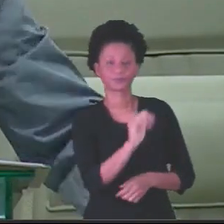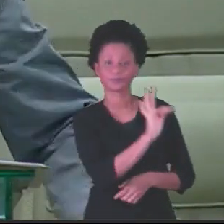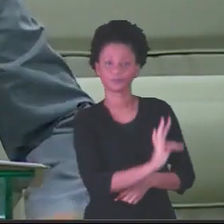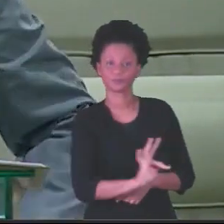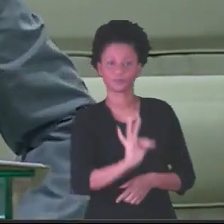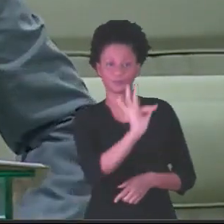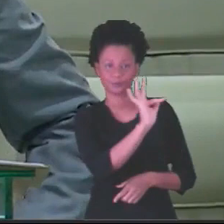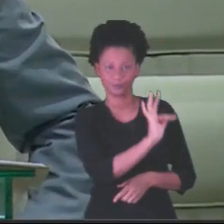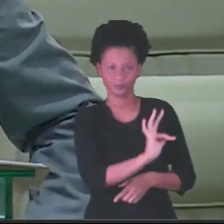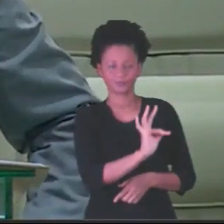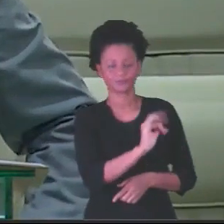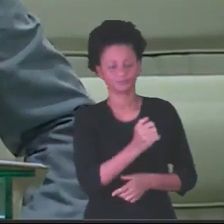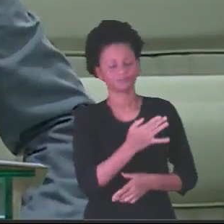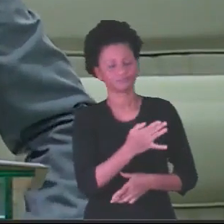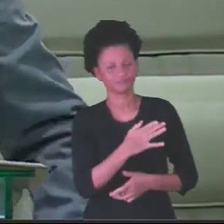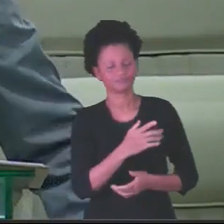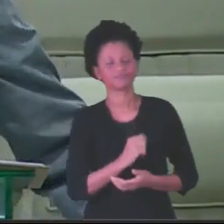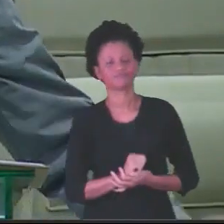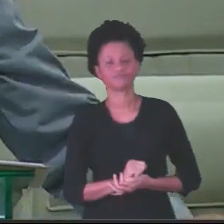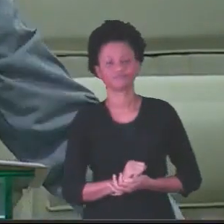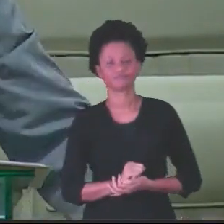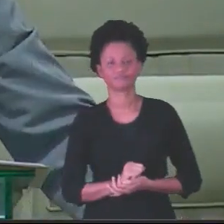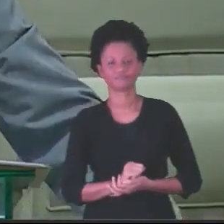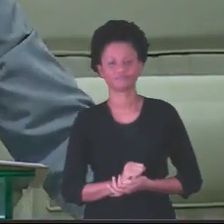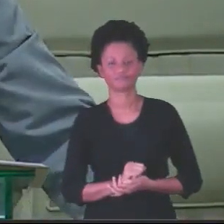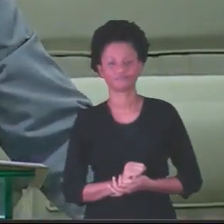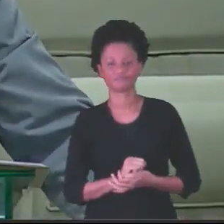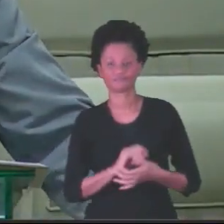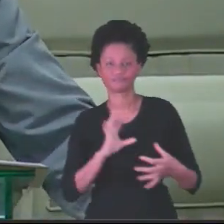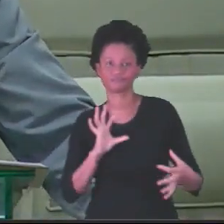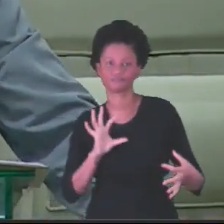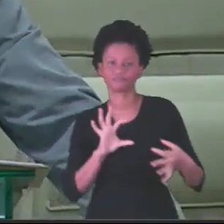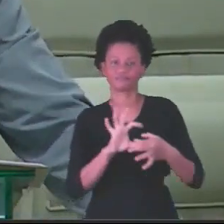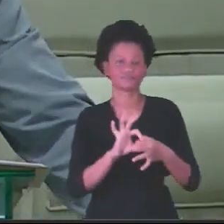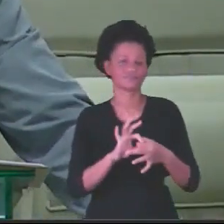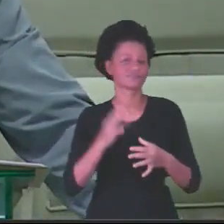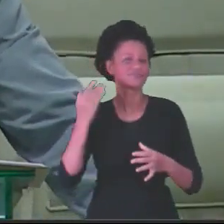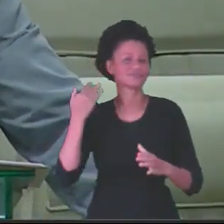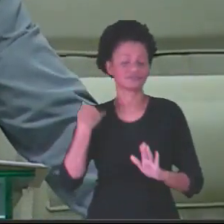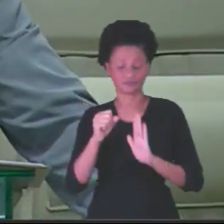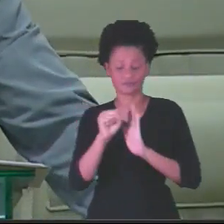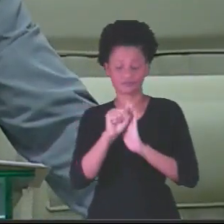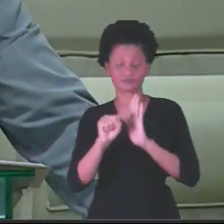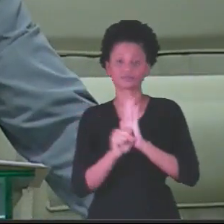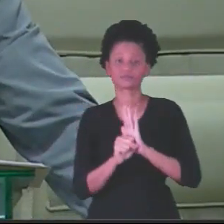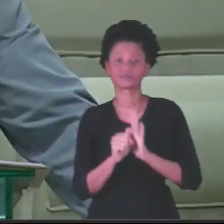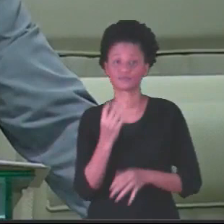e faz parte naquilo que desde o século quarto